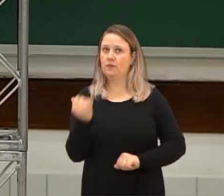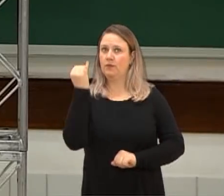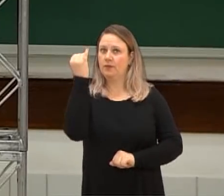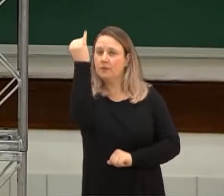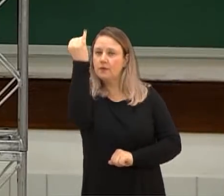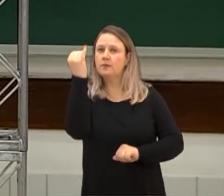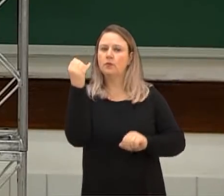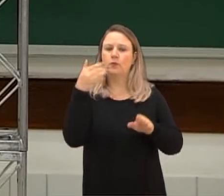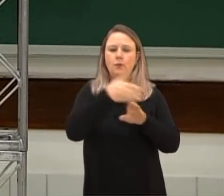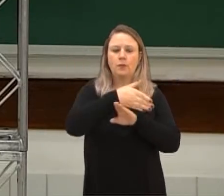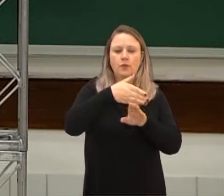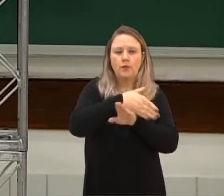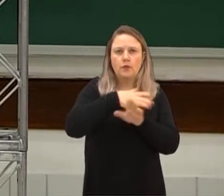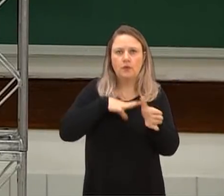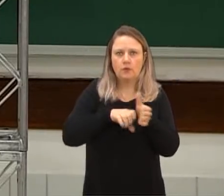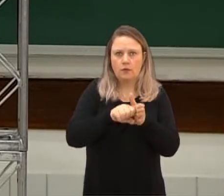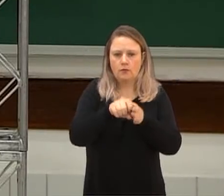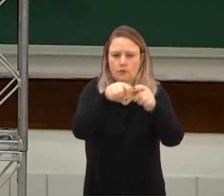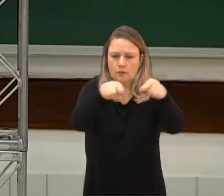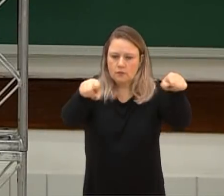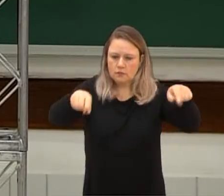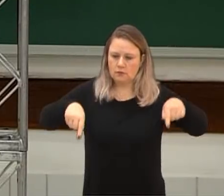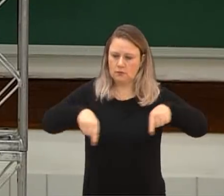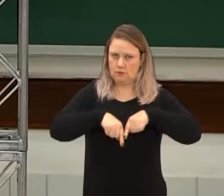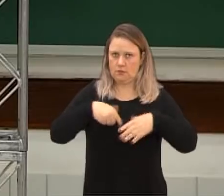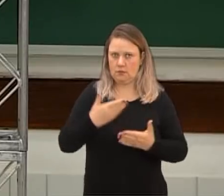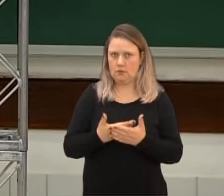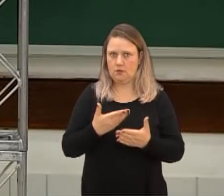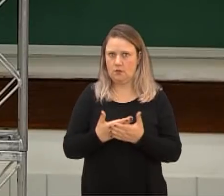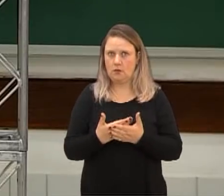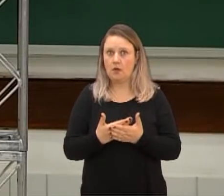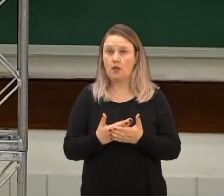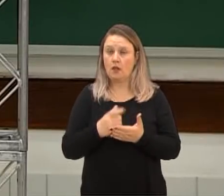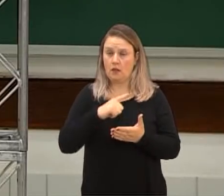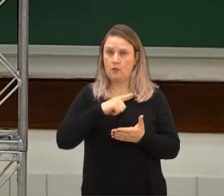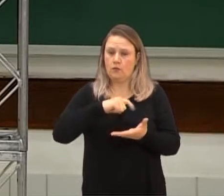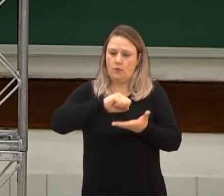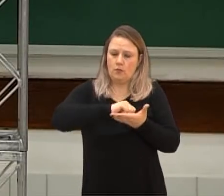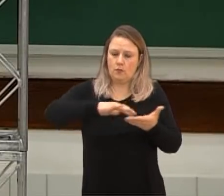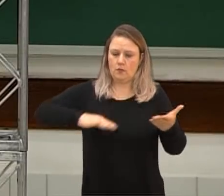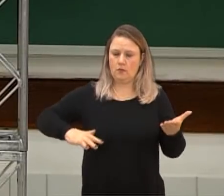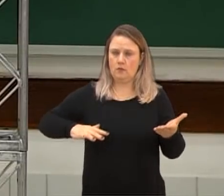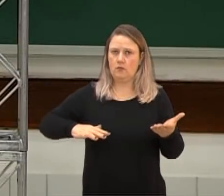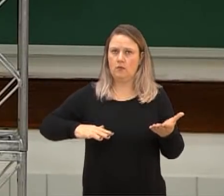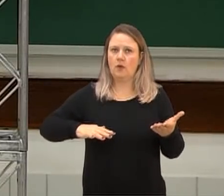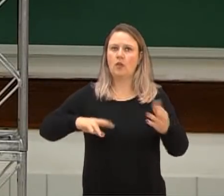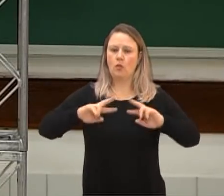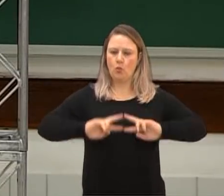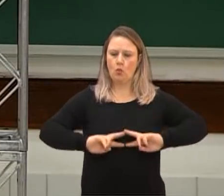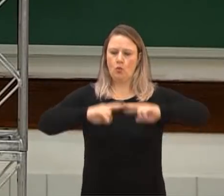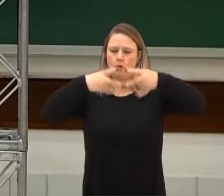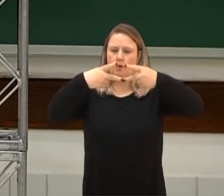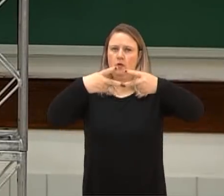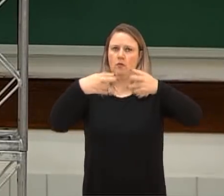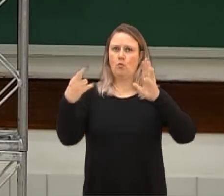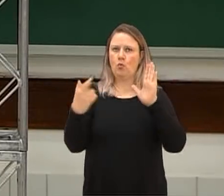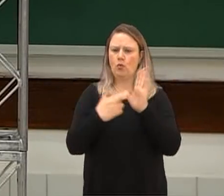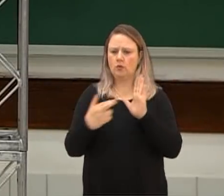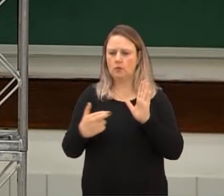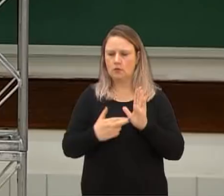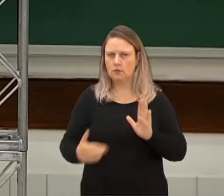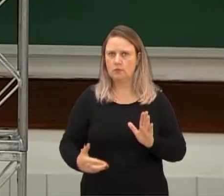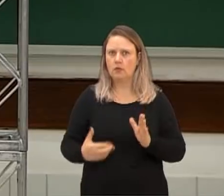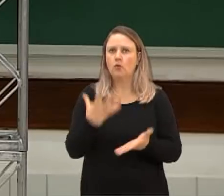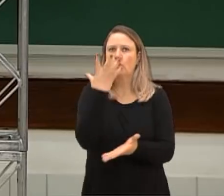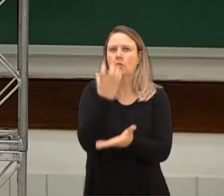acessando o Google Classroom. Não esqueçam de entrar na atividade obrigatória, responder um formulário para garantir a sua frequência.